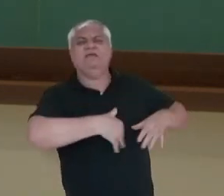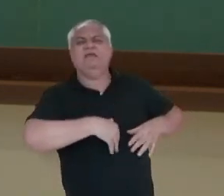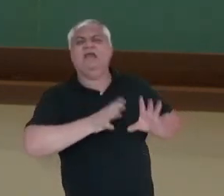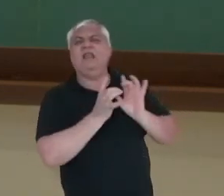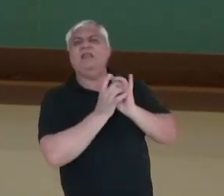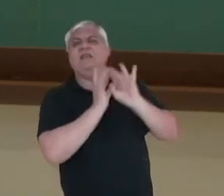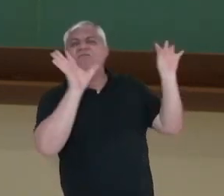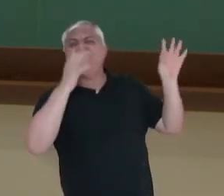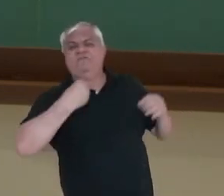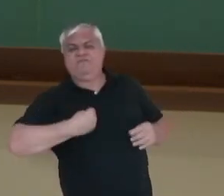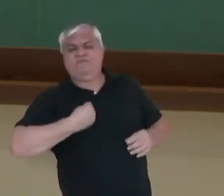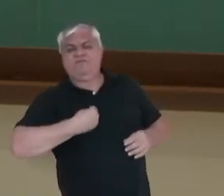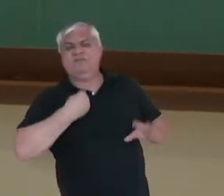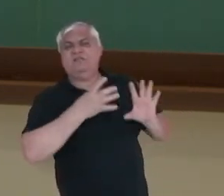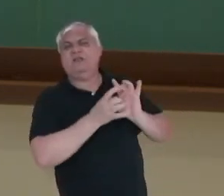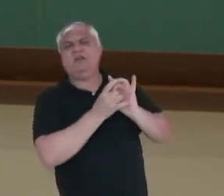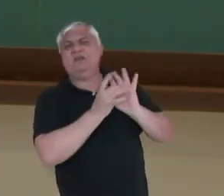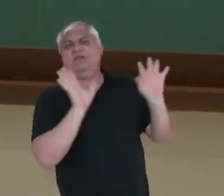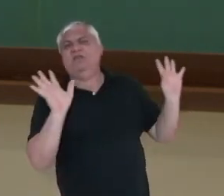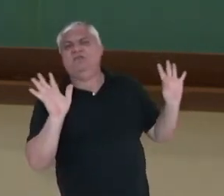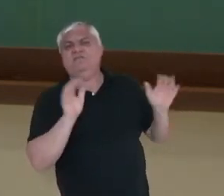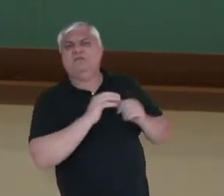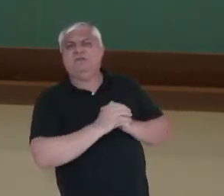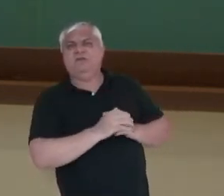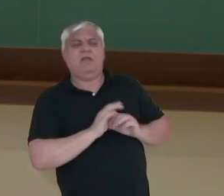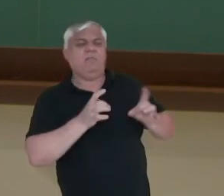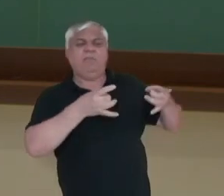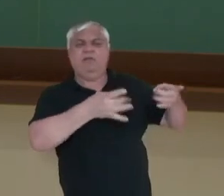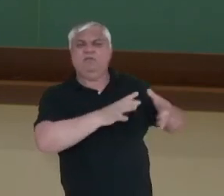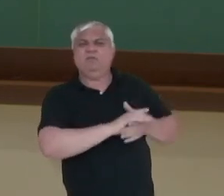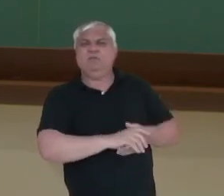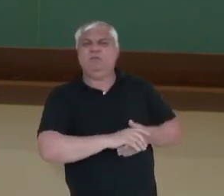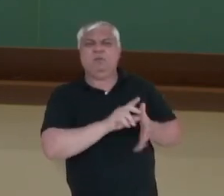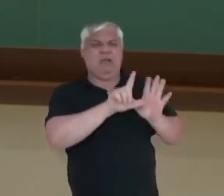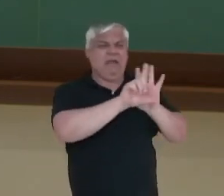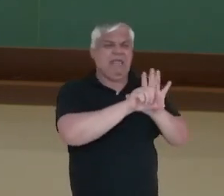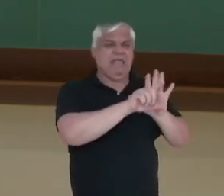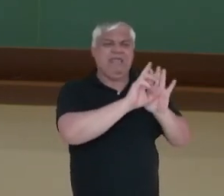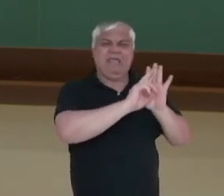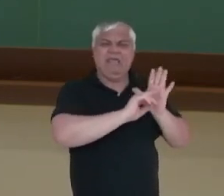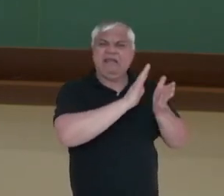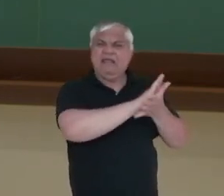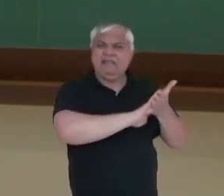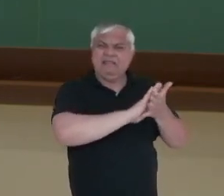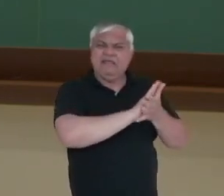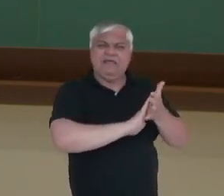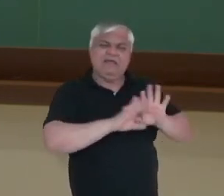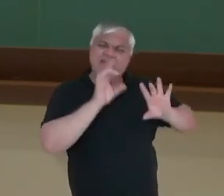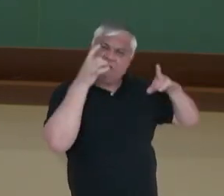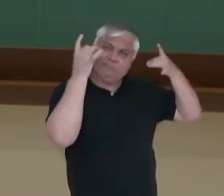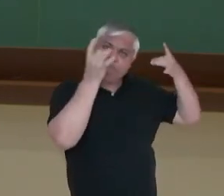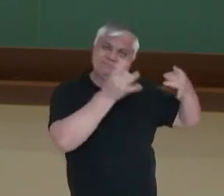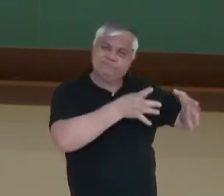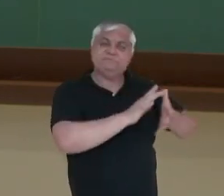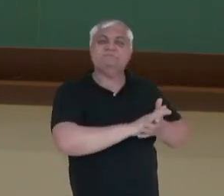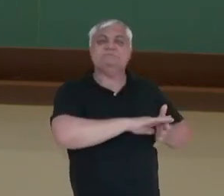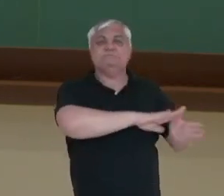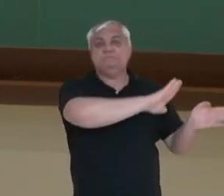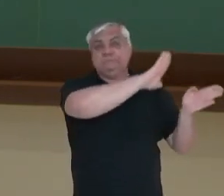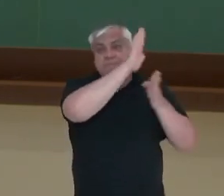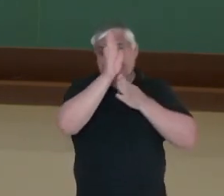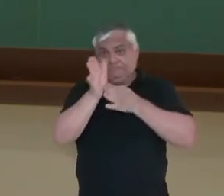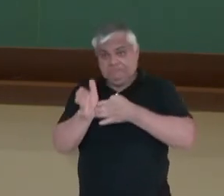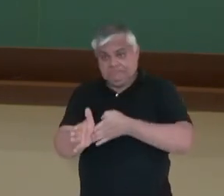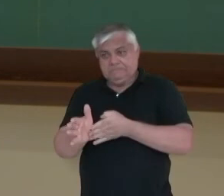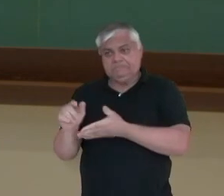sua situação de plena liberdade, sem leis, sem regras, abandonarem isso e criarem através de um consenso,